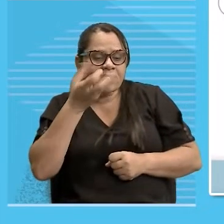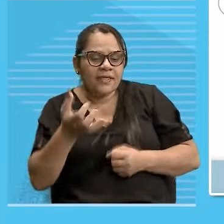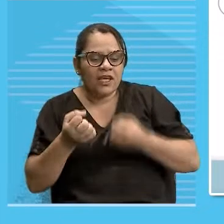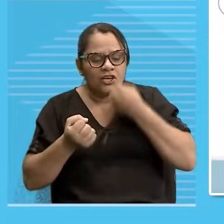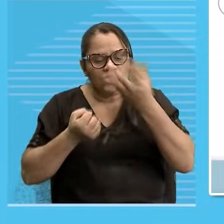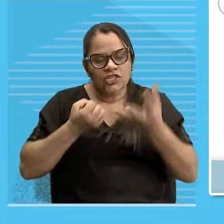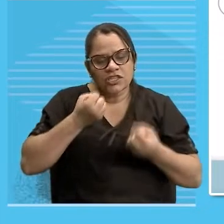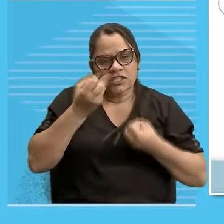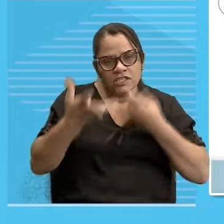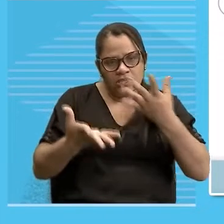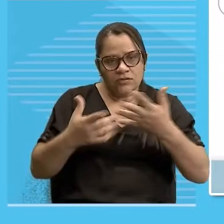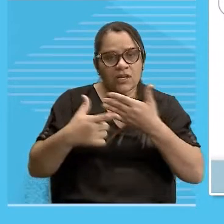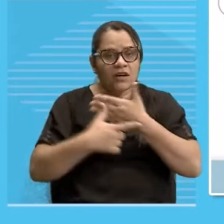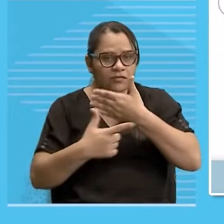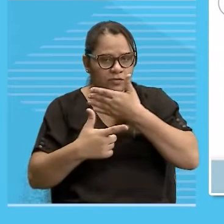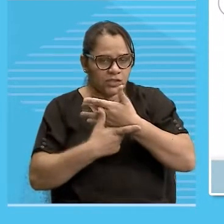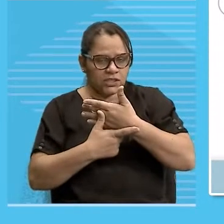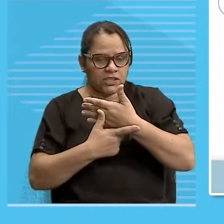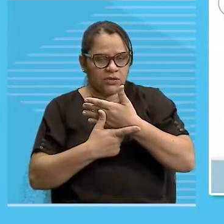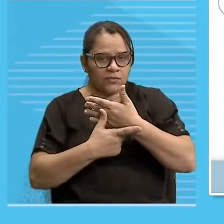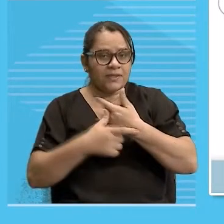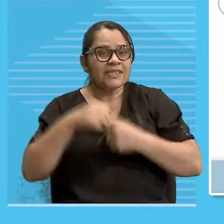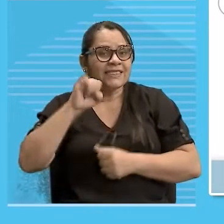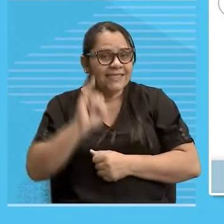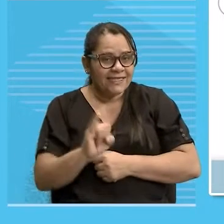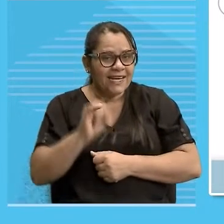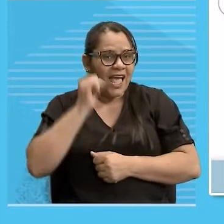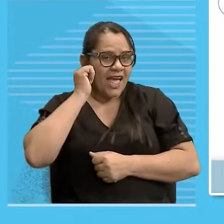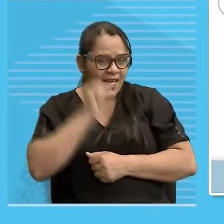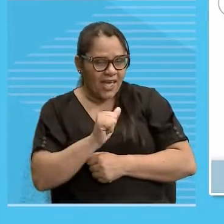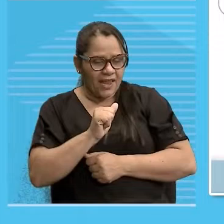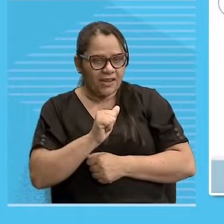como tal, tá? Se elas, em outras